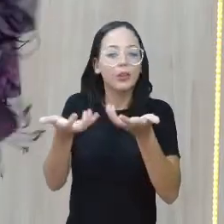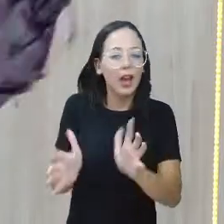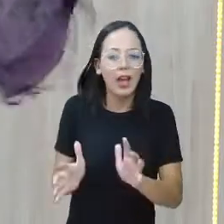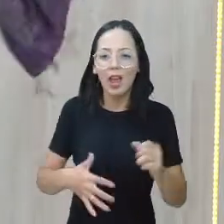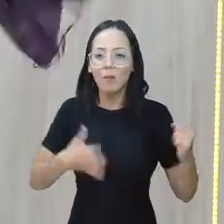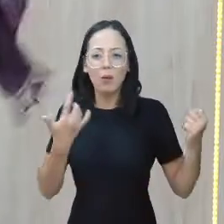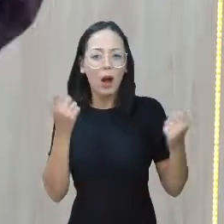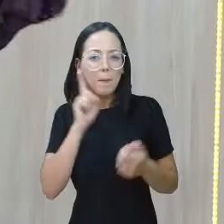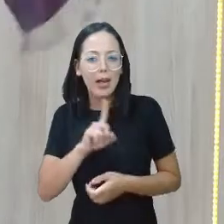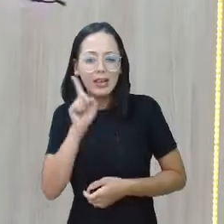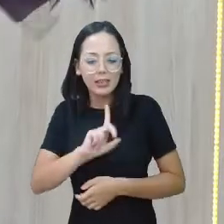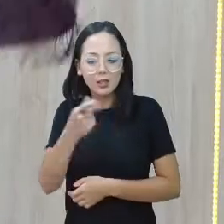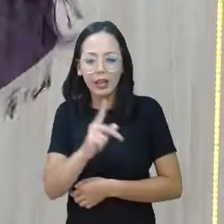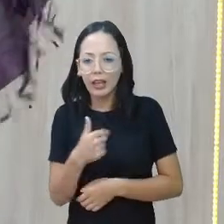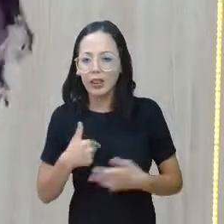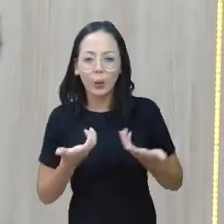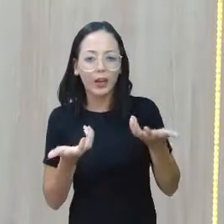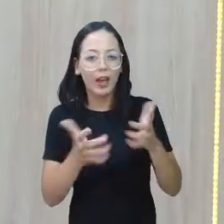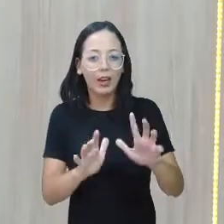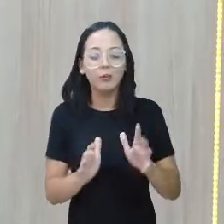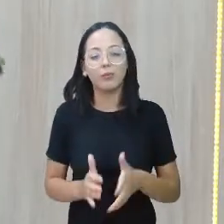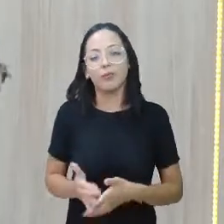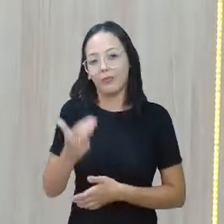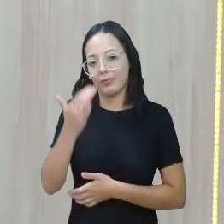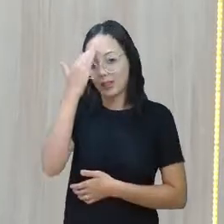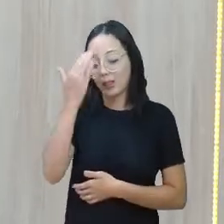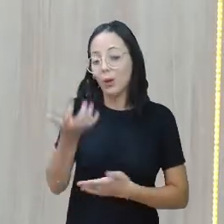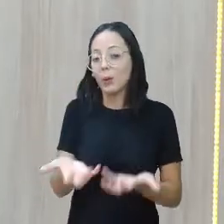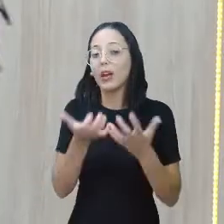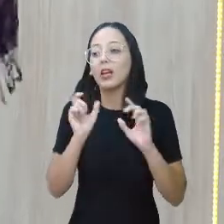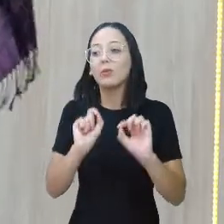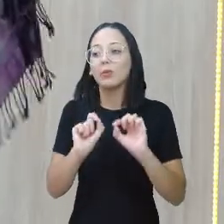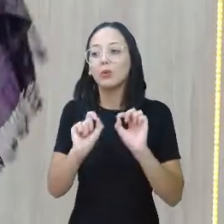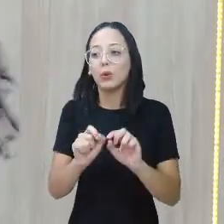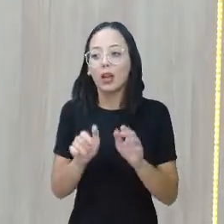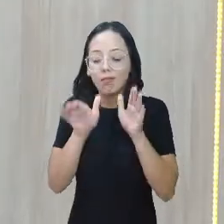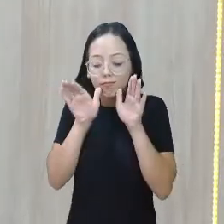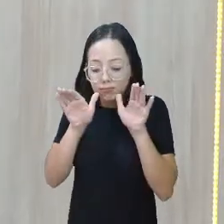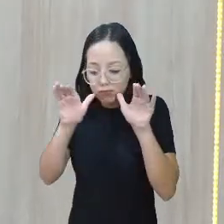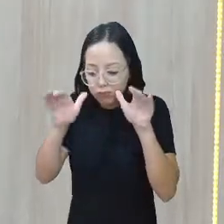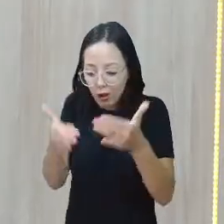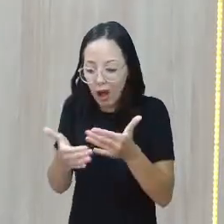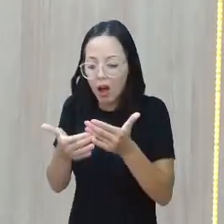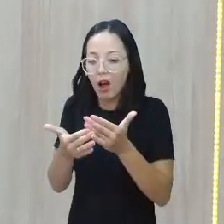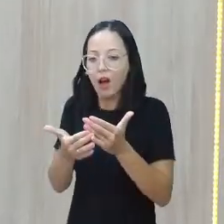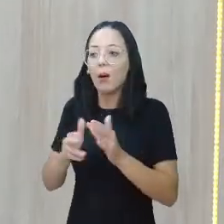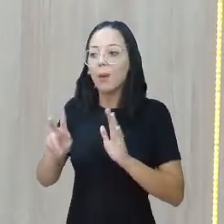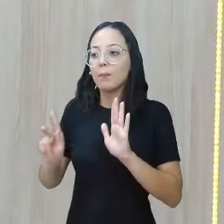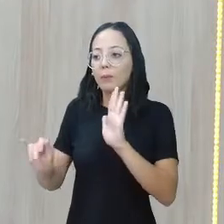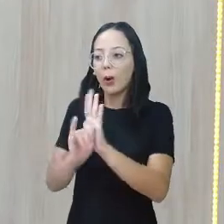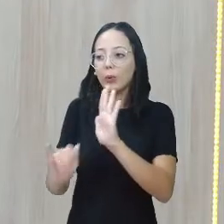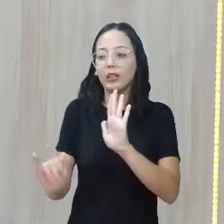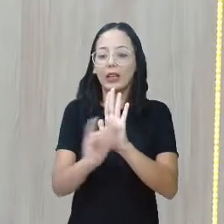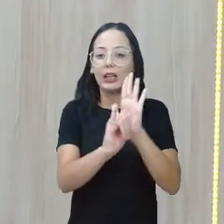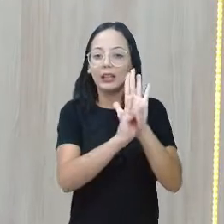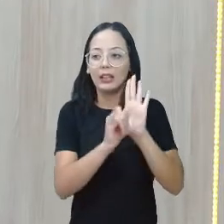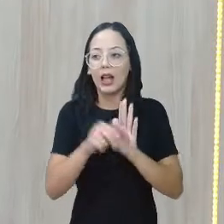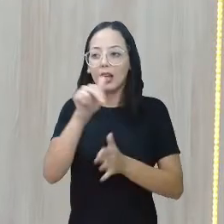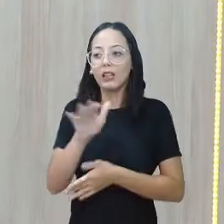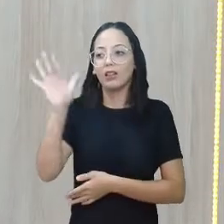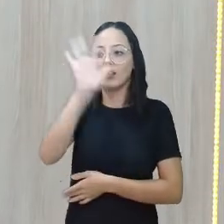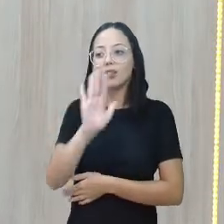queremos americanos aqui, sabe? A gente estava querendo nos encontrar enquanto identidade exatamente